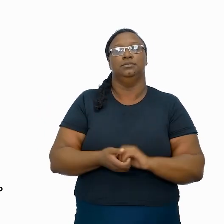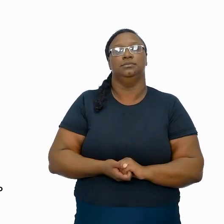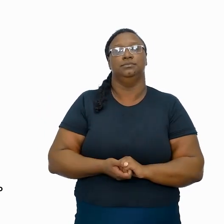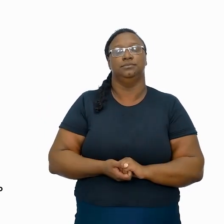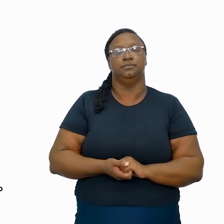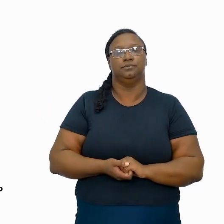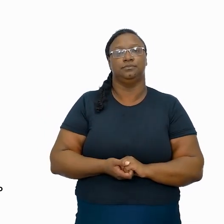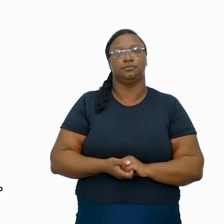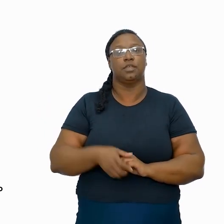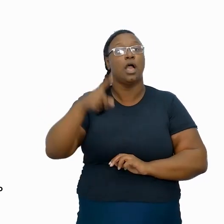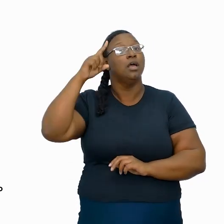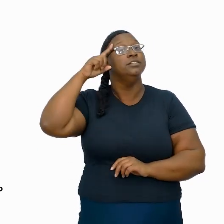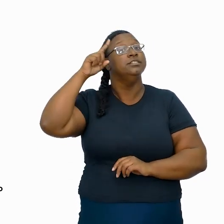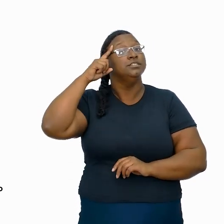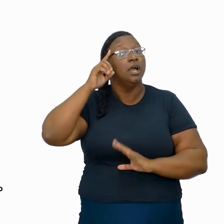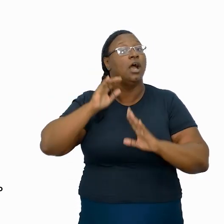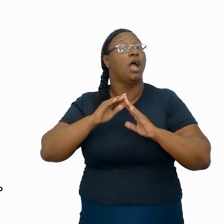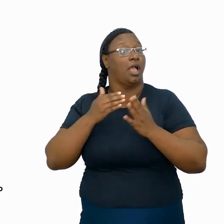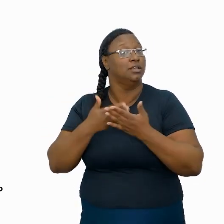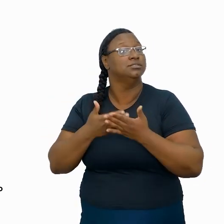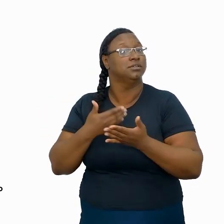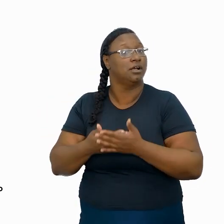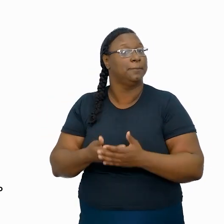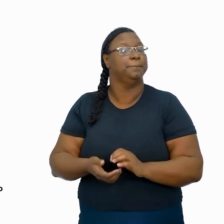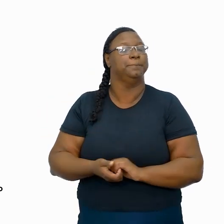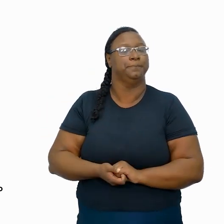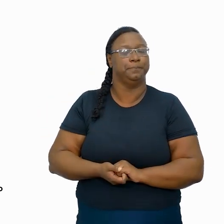do cotidiano escolar. Assim, vale a pena